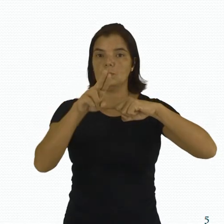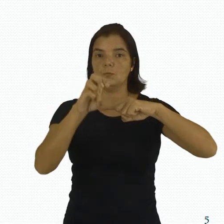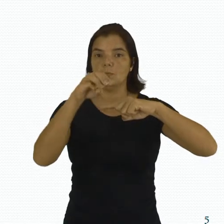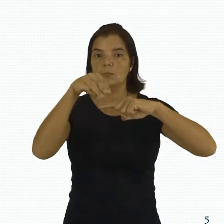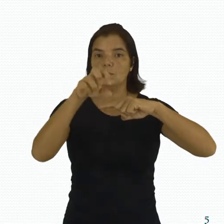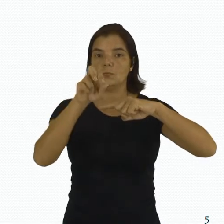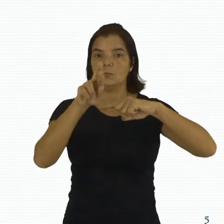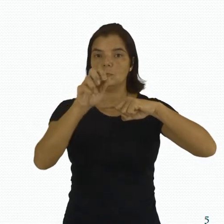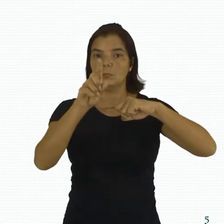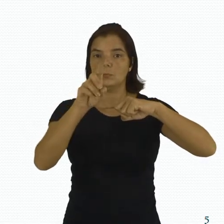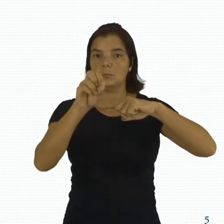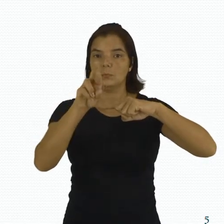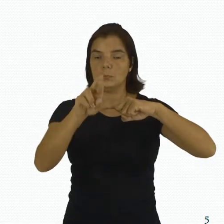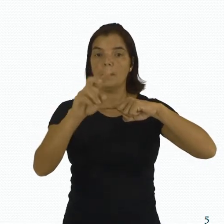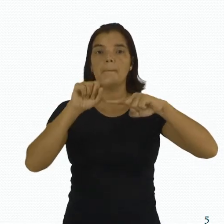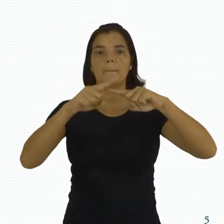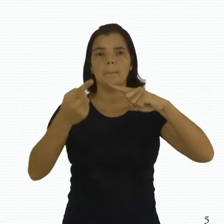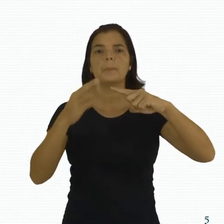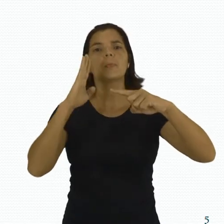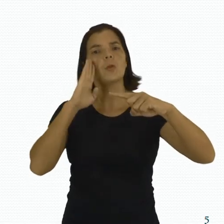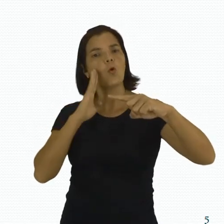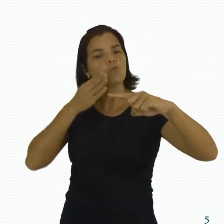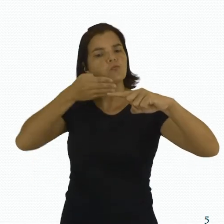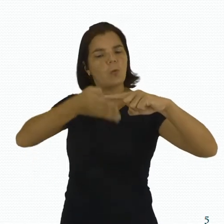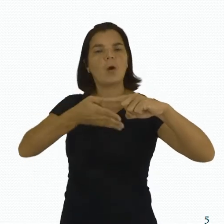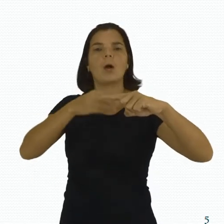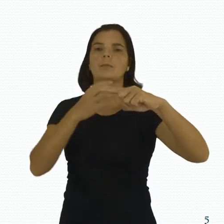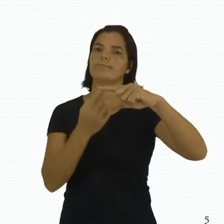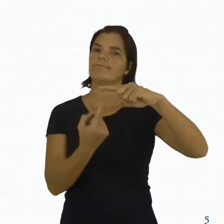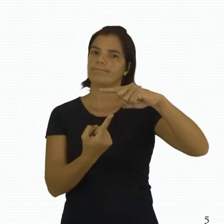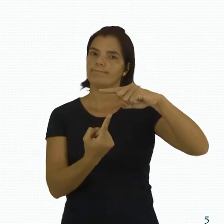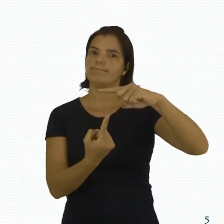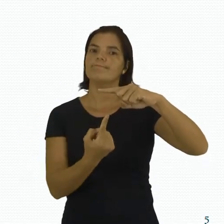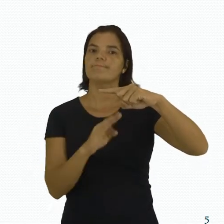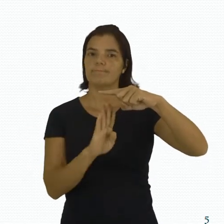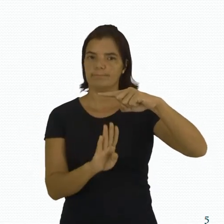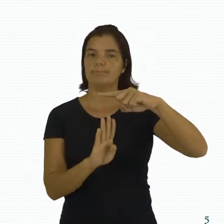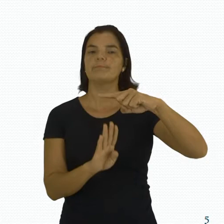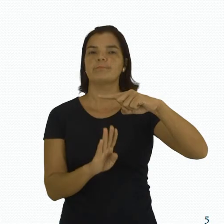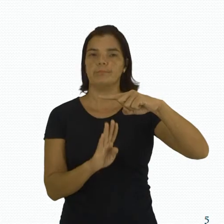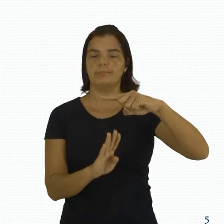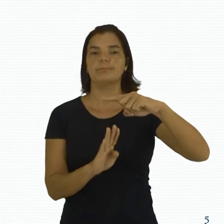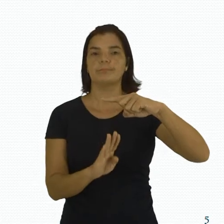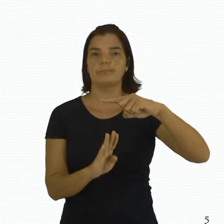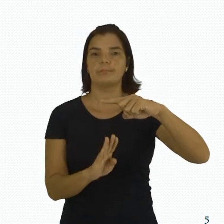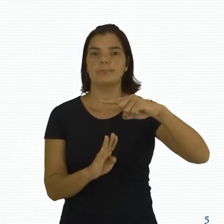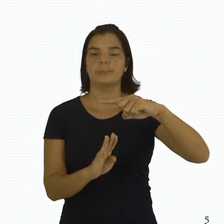no denominador, né, na segunda fração, ali depois, na primeira fração após a igualdade.